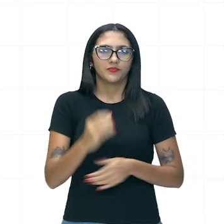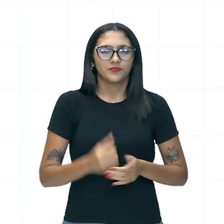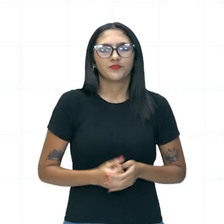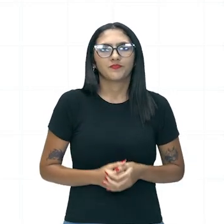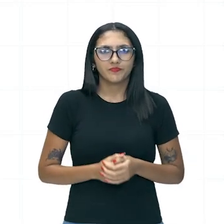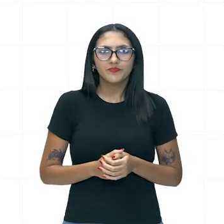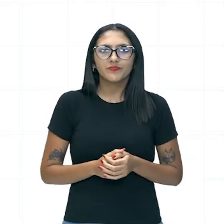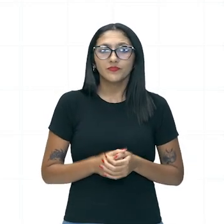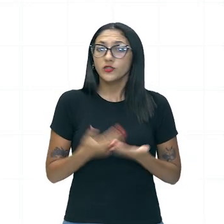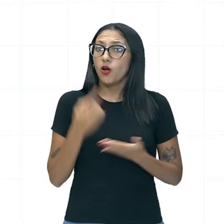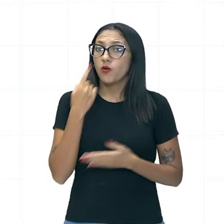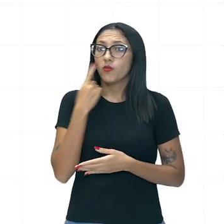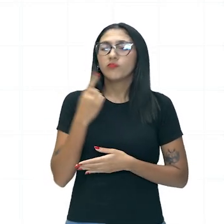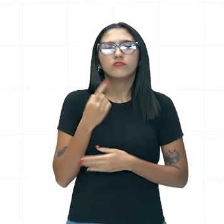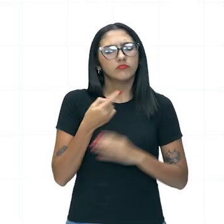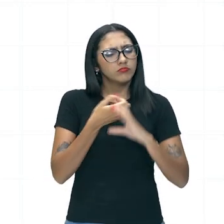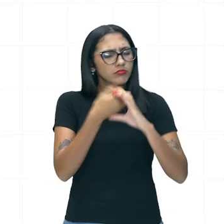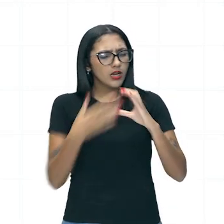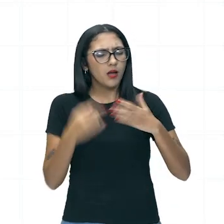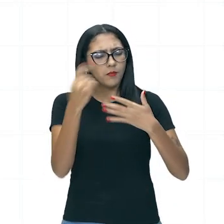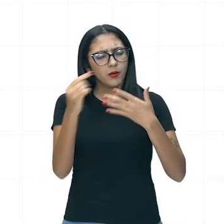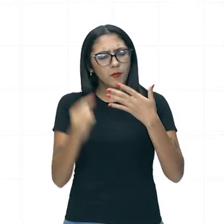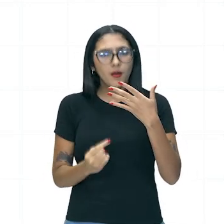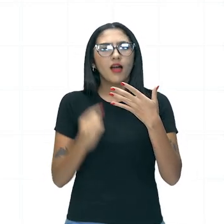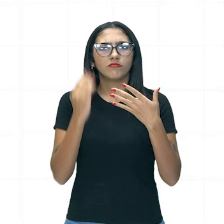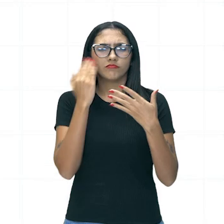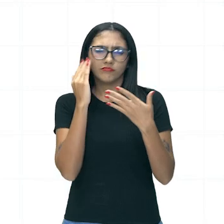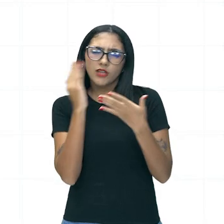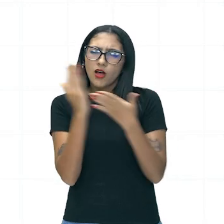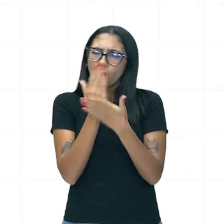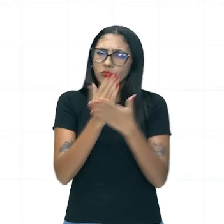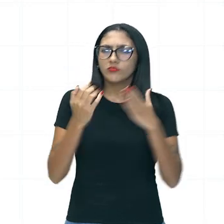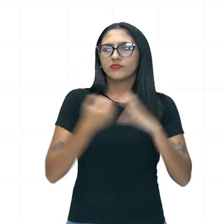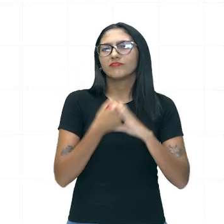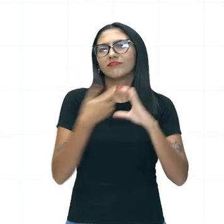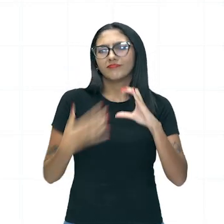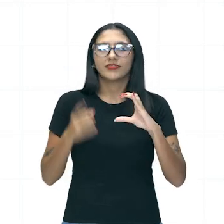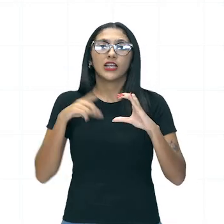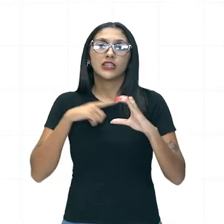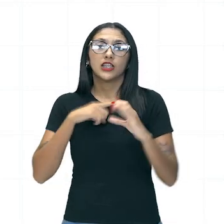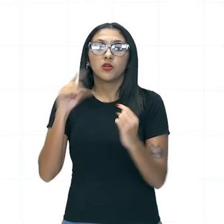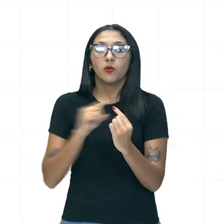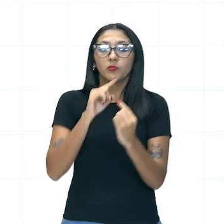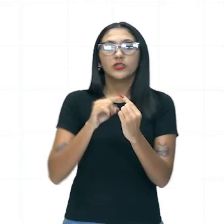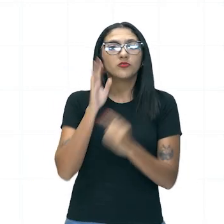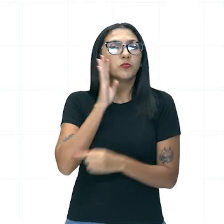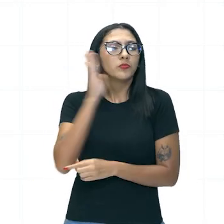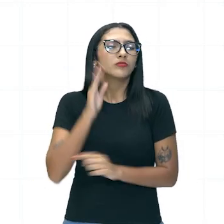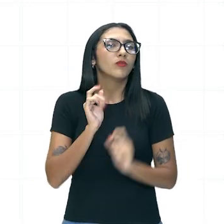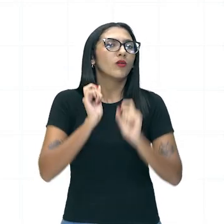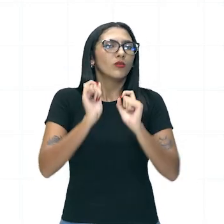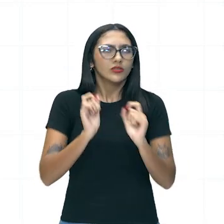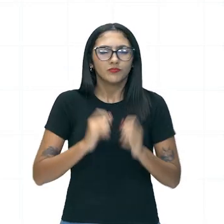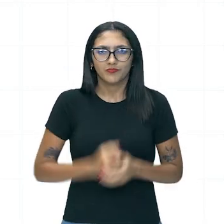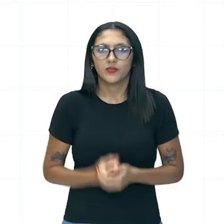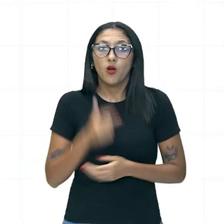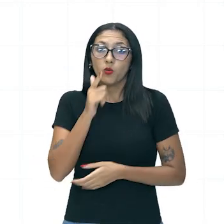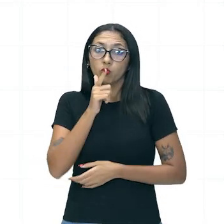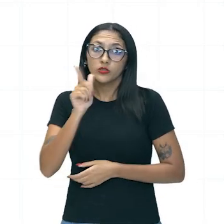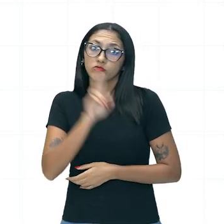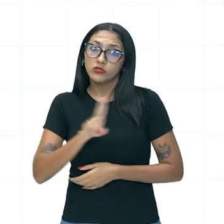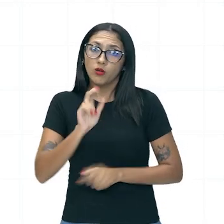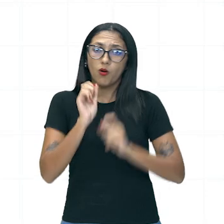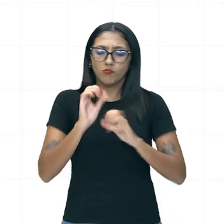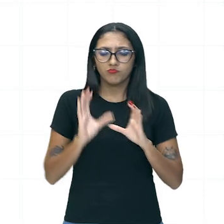das características desses esportes de invasão, que tem como finalidade ali levar, né, essa bola, esse